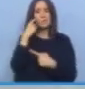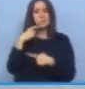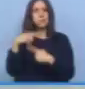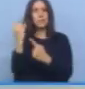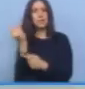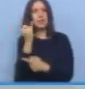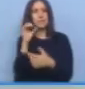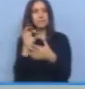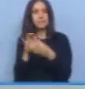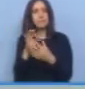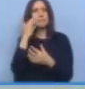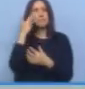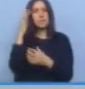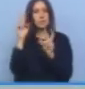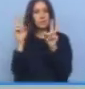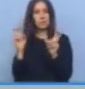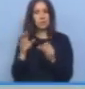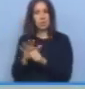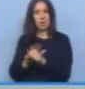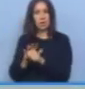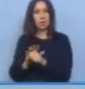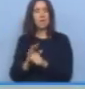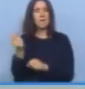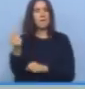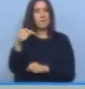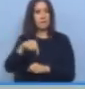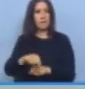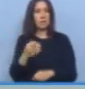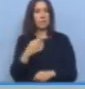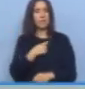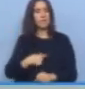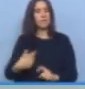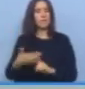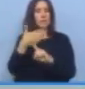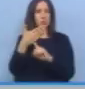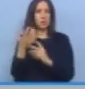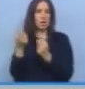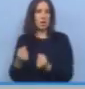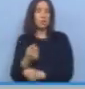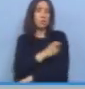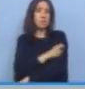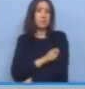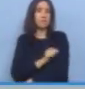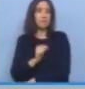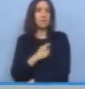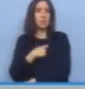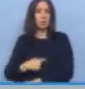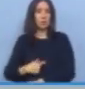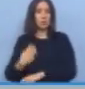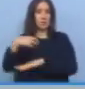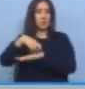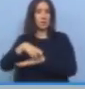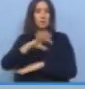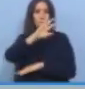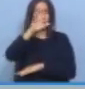públicas, todas ligadas à área das migrações. Vão estar também muitos embaixadores ou representantes consulares daqueles países